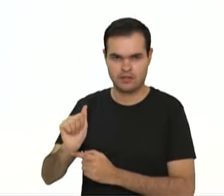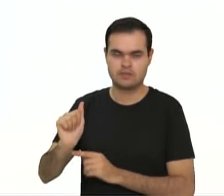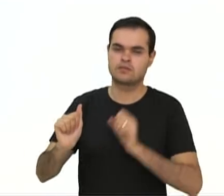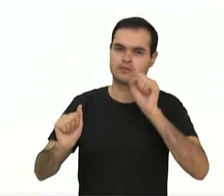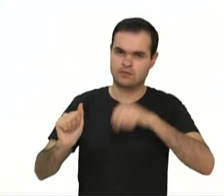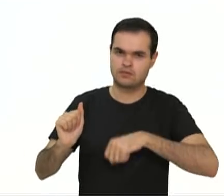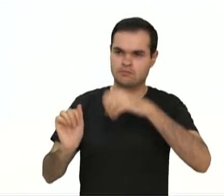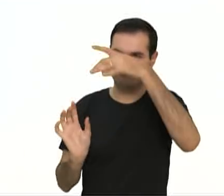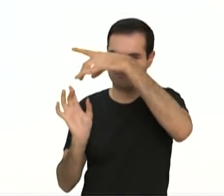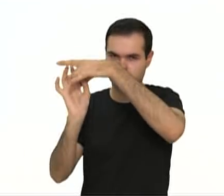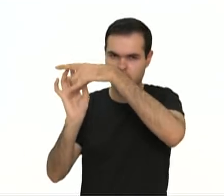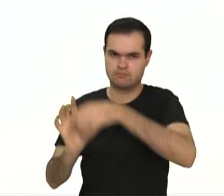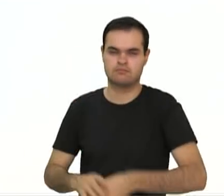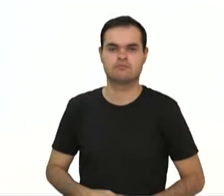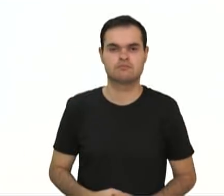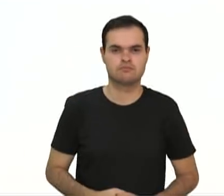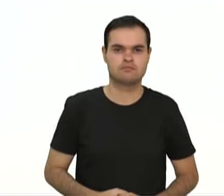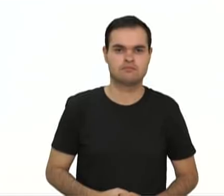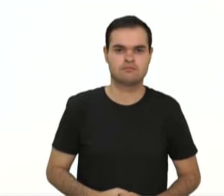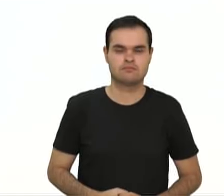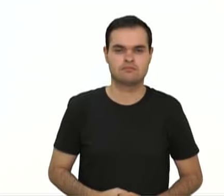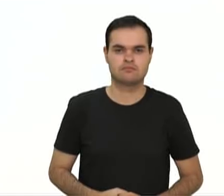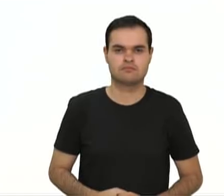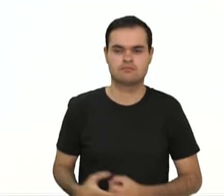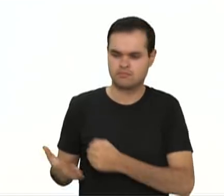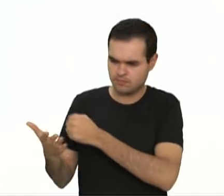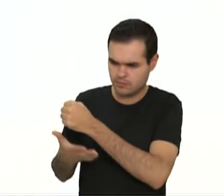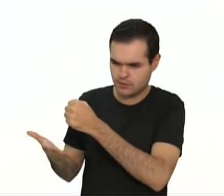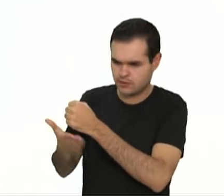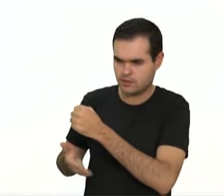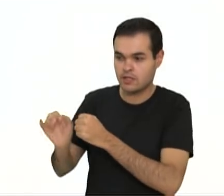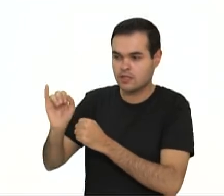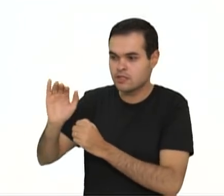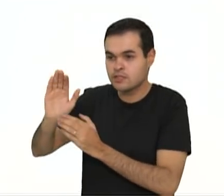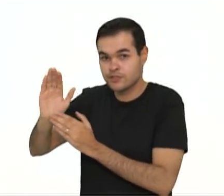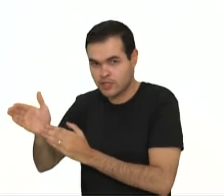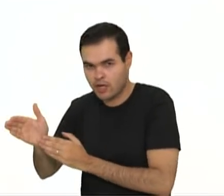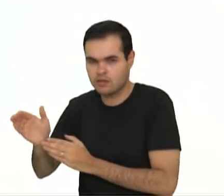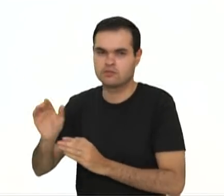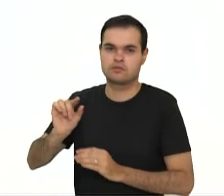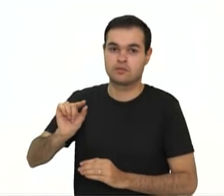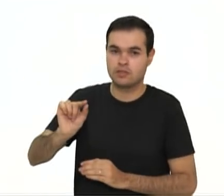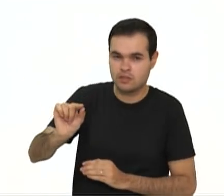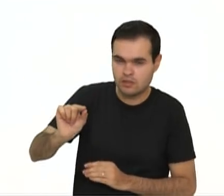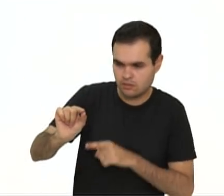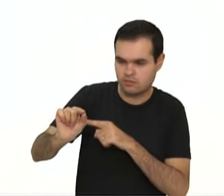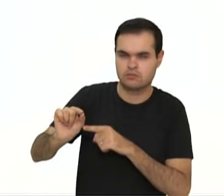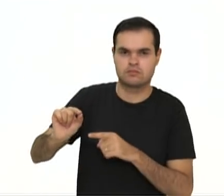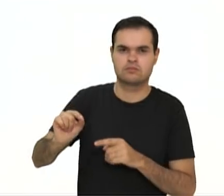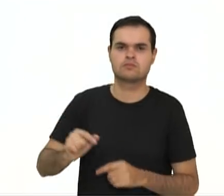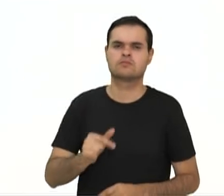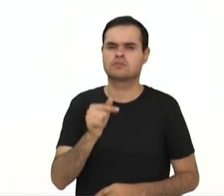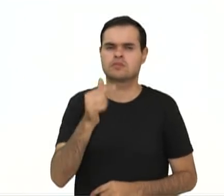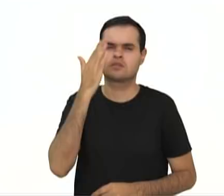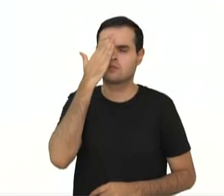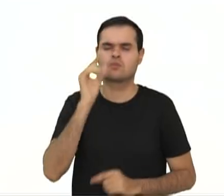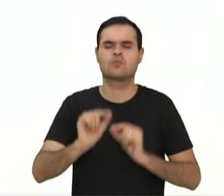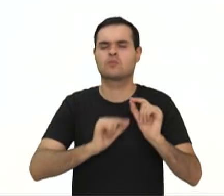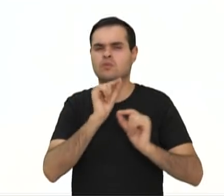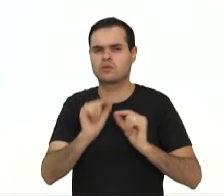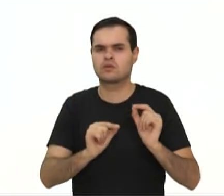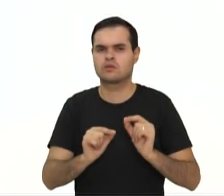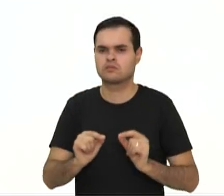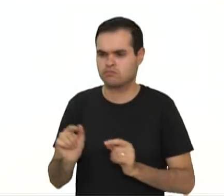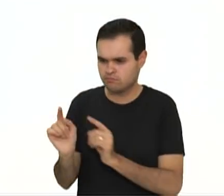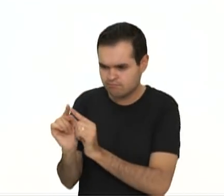uma causa. Com base nisso, se o já que indica uma causa, O exercício 7 quer saber o seguinte: o termo